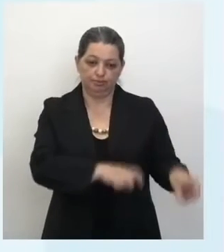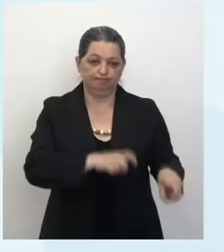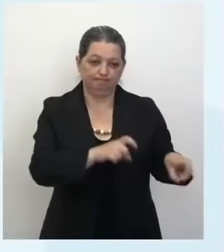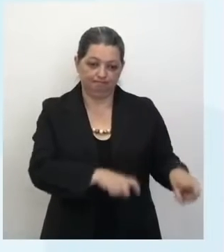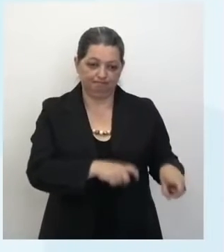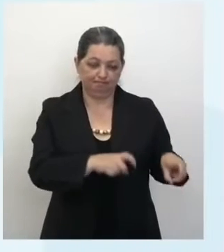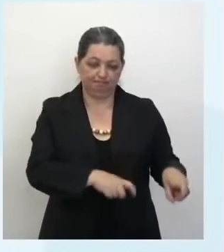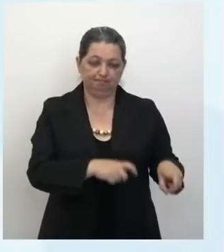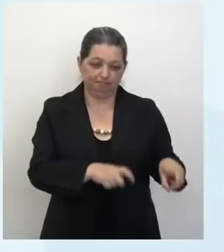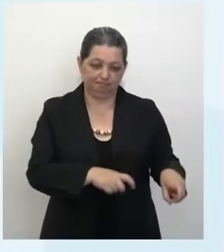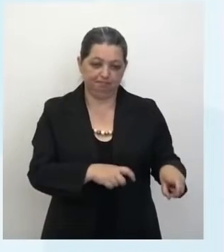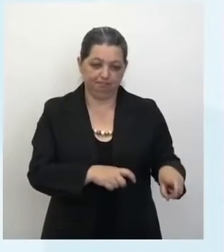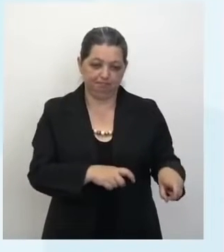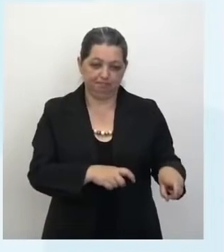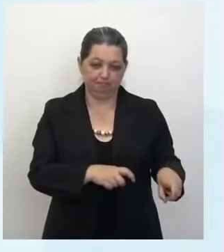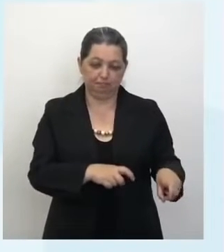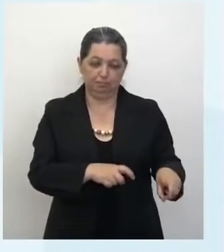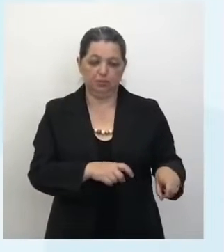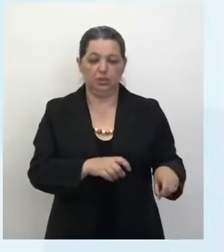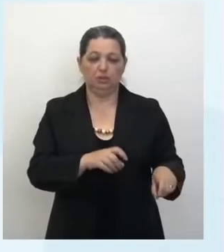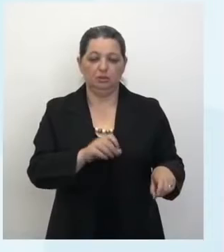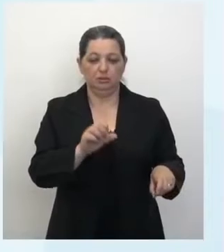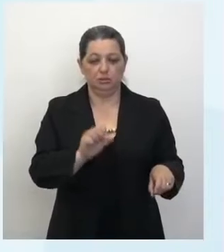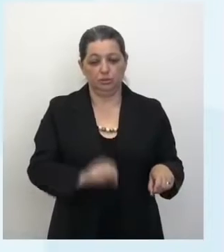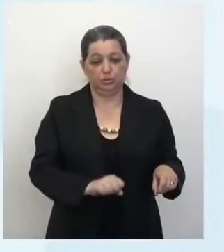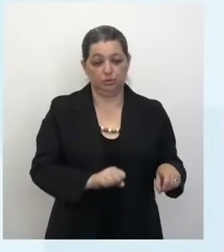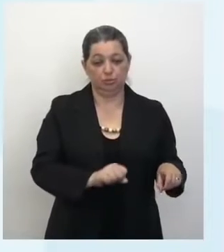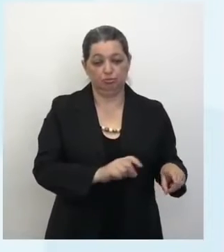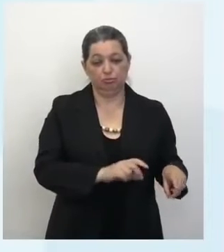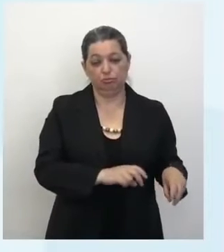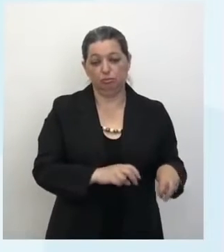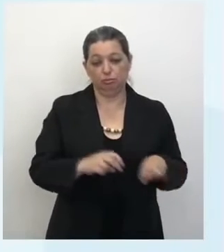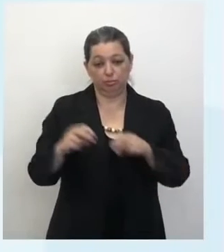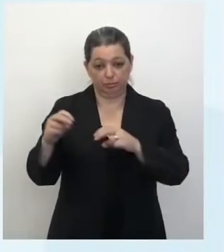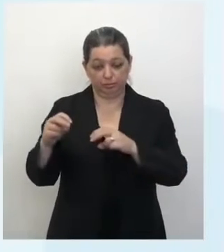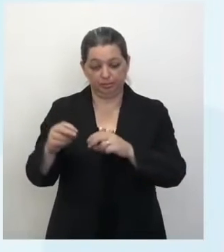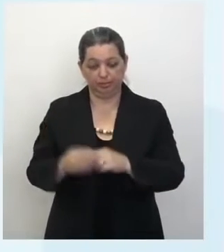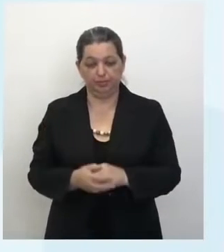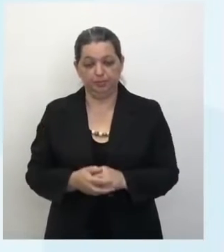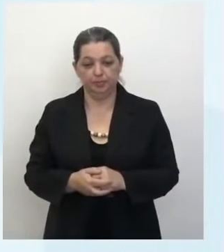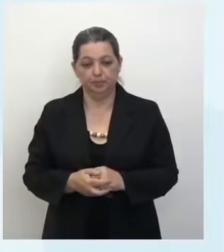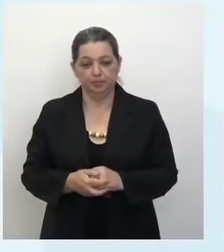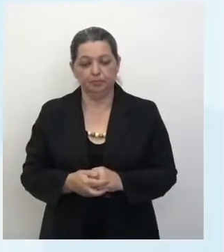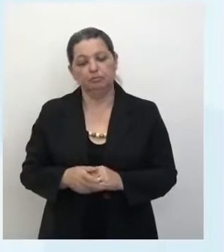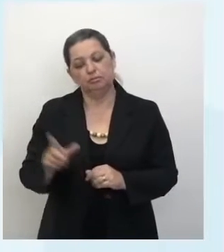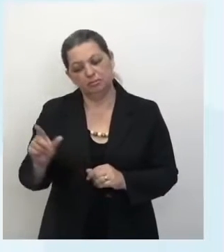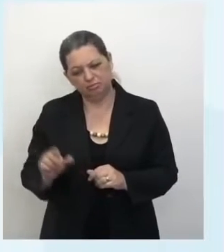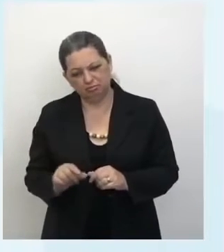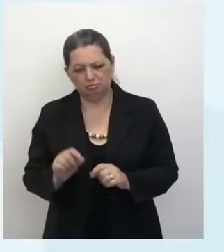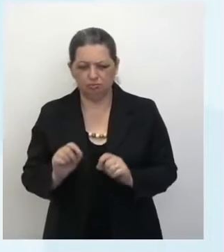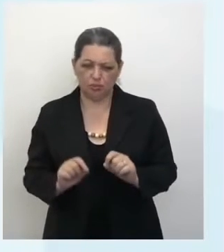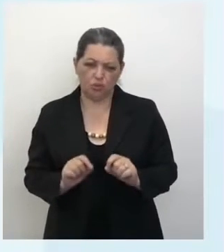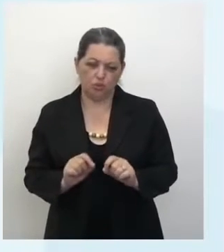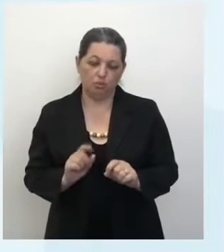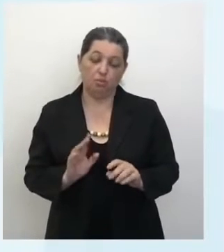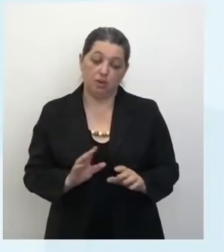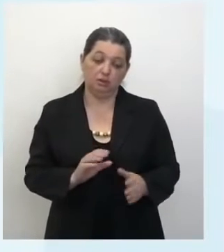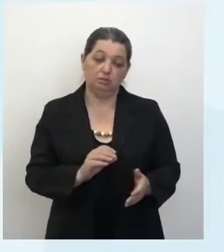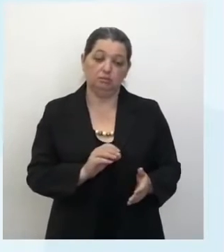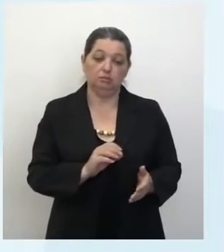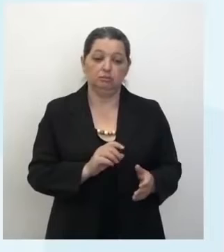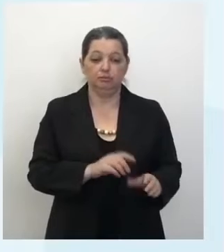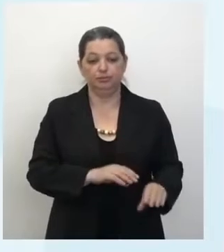desloca do sul para o centro-oeste. Temos também um deslocamento bem menor, mas um deslocamento para a